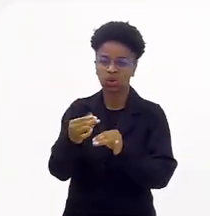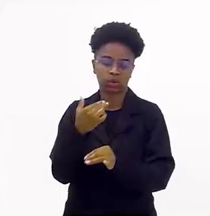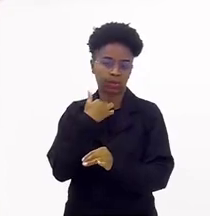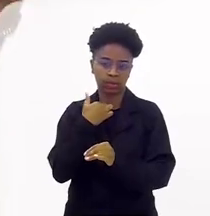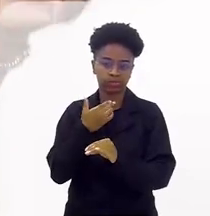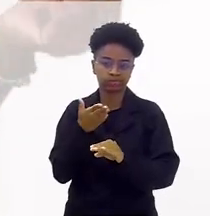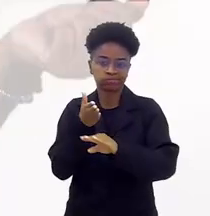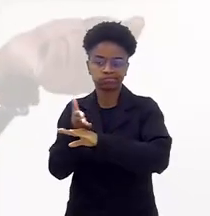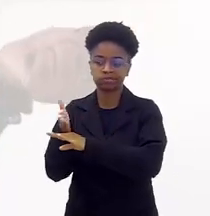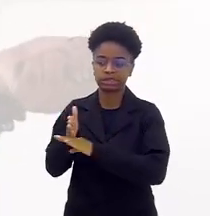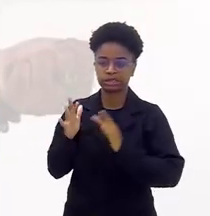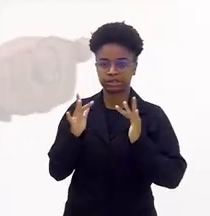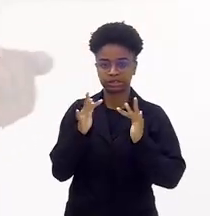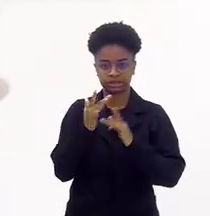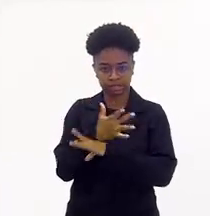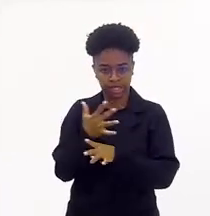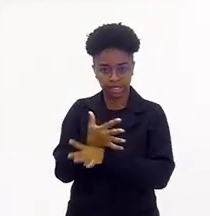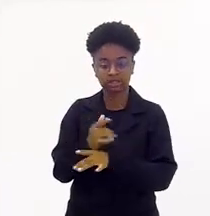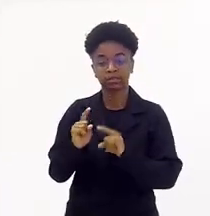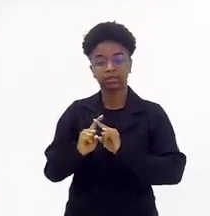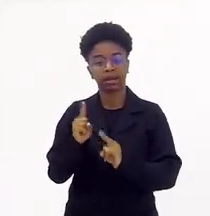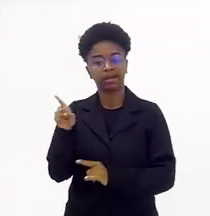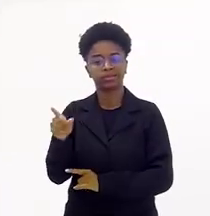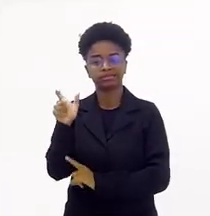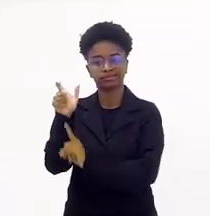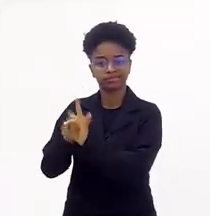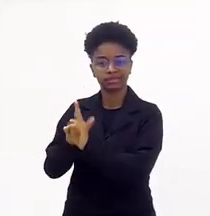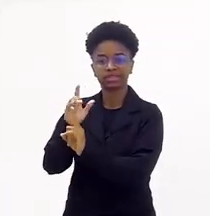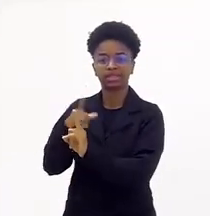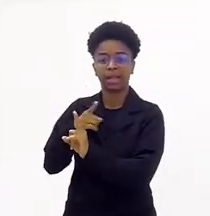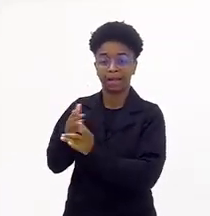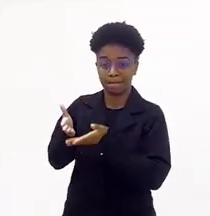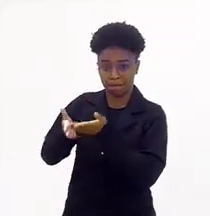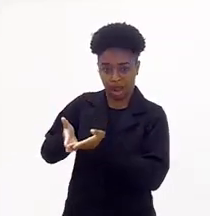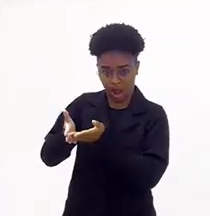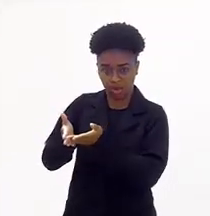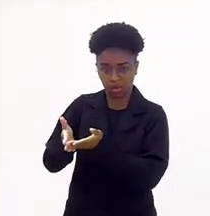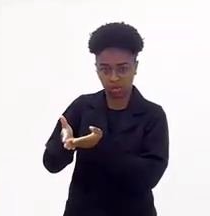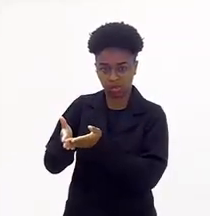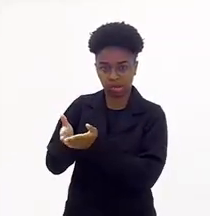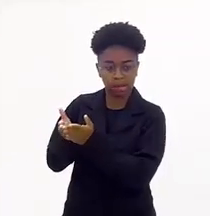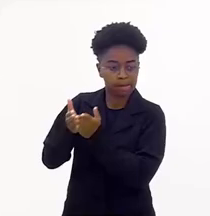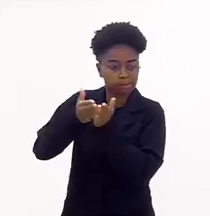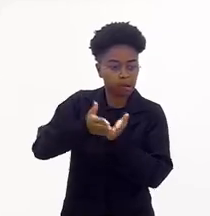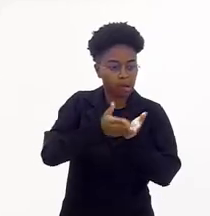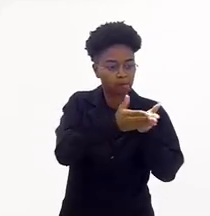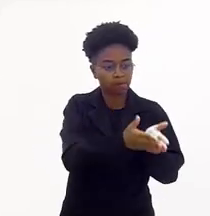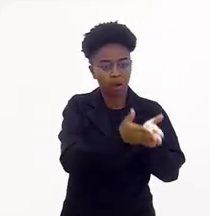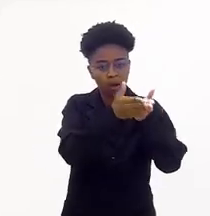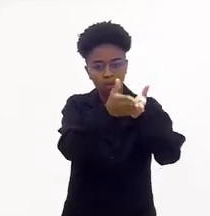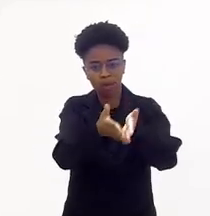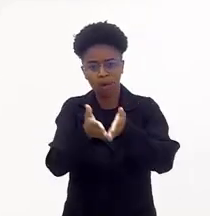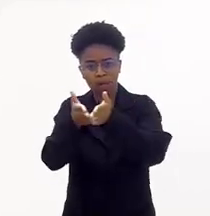mundo podia ir para a cidade. E Dona Nija pegava o barco, o Maior, e ia,